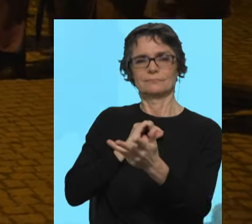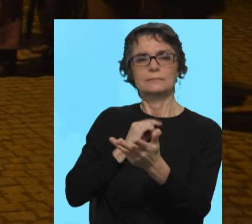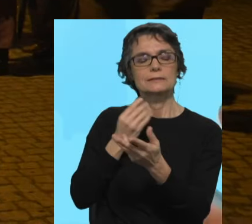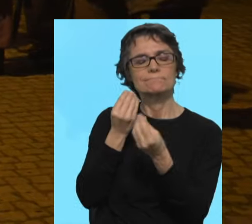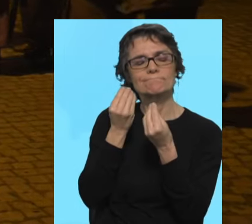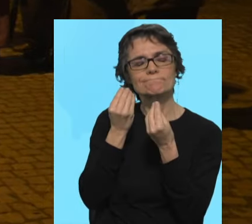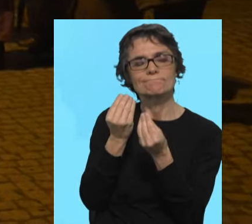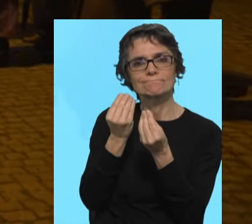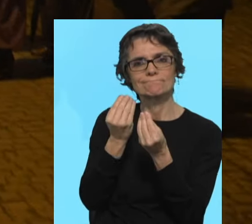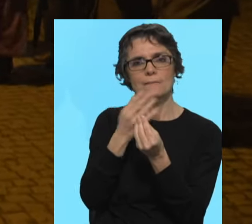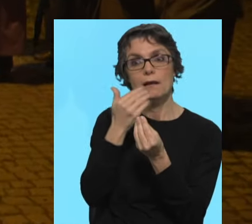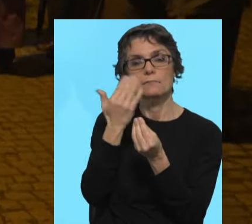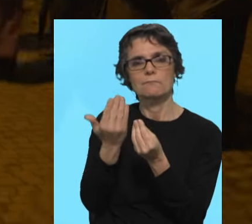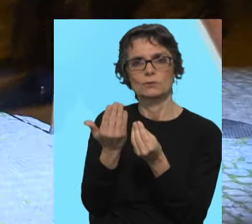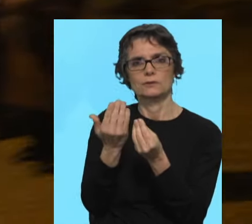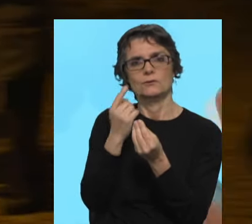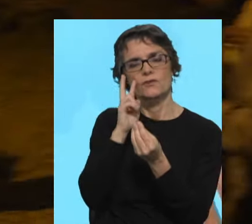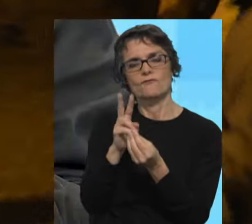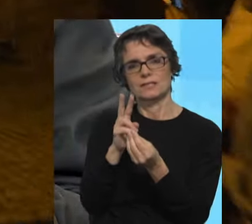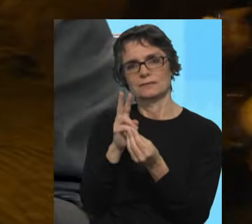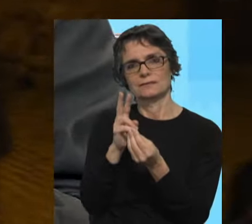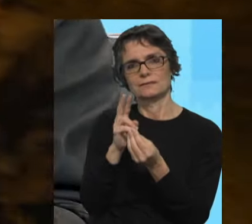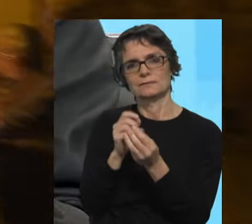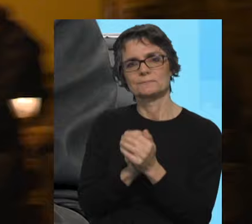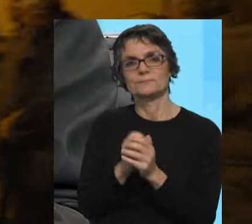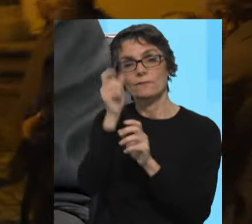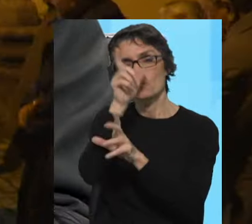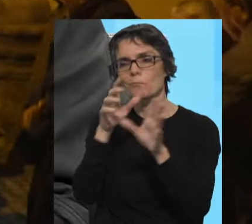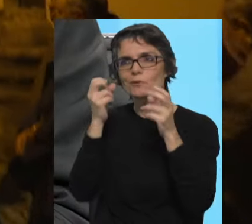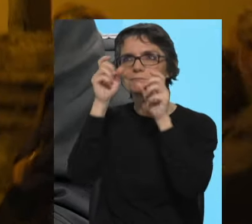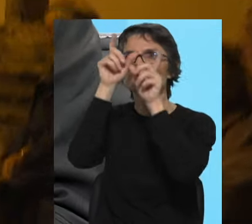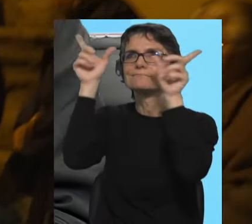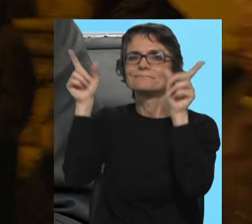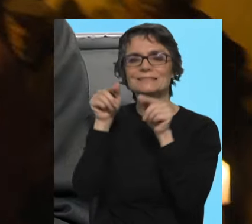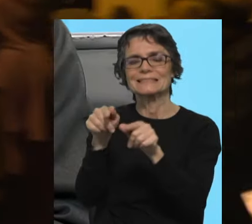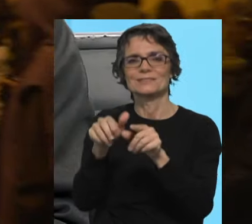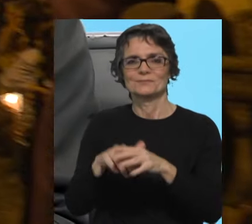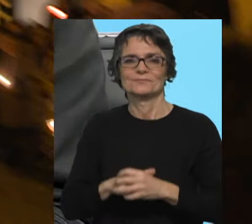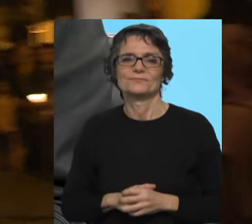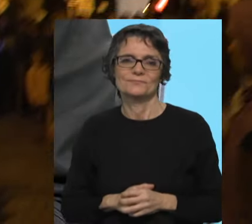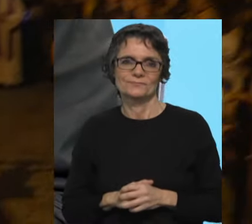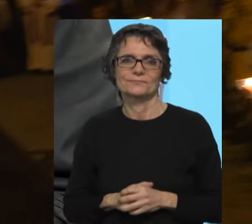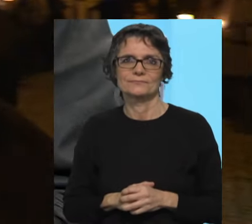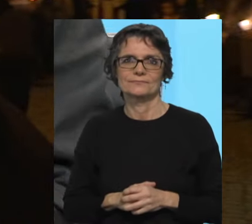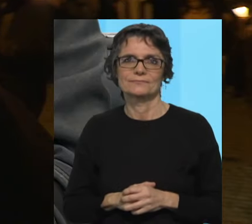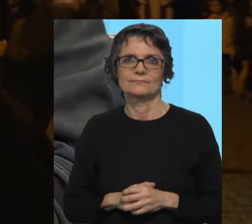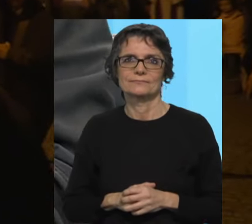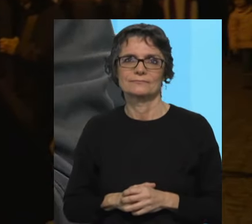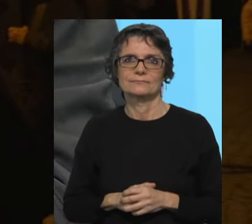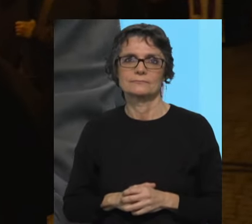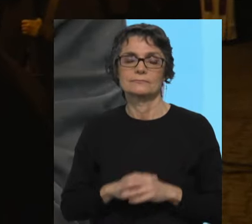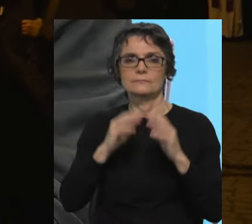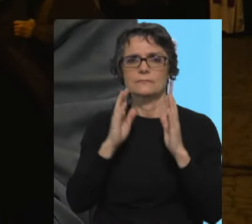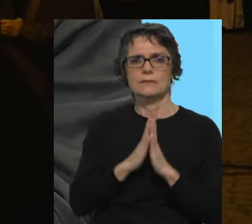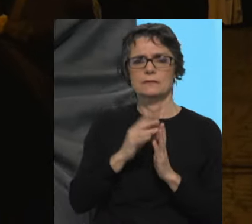como conseguem o p o povo imaginar este este tipo de tradição E então aparece e não reconhece e